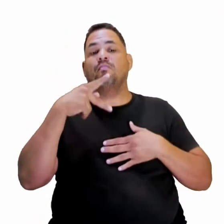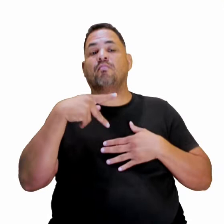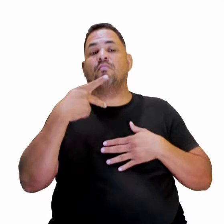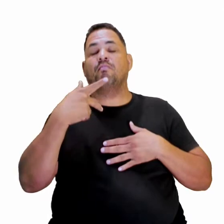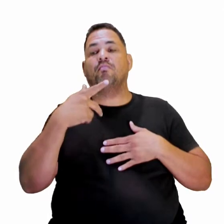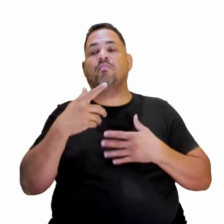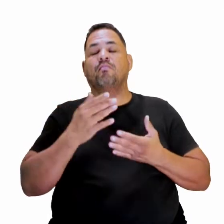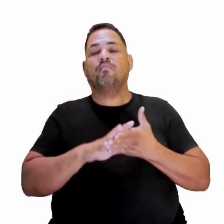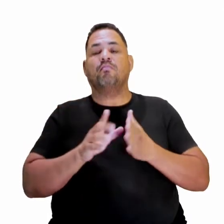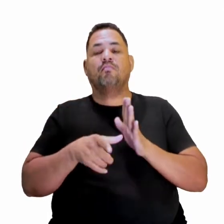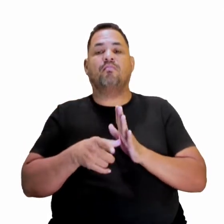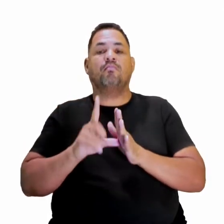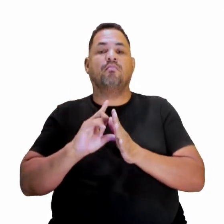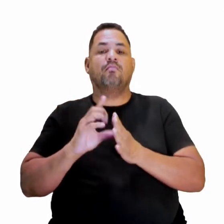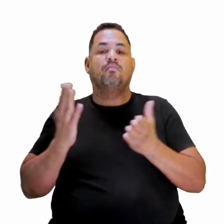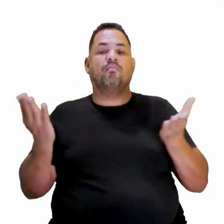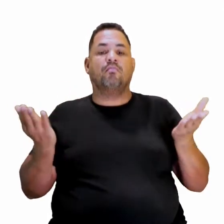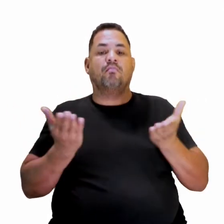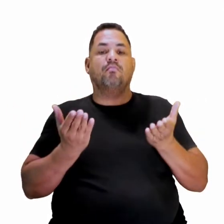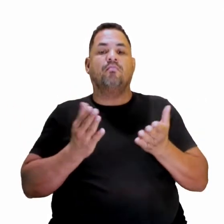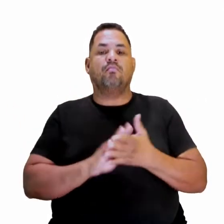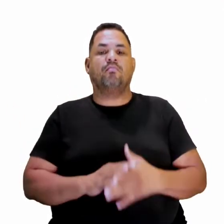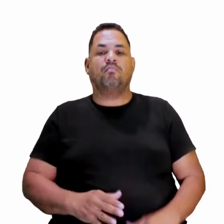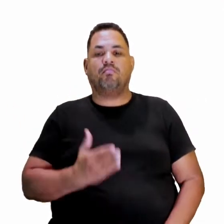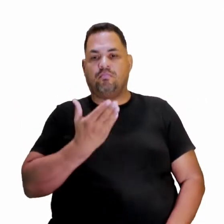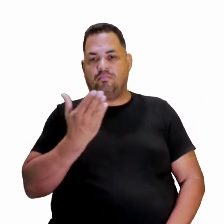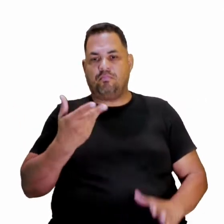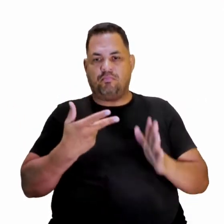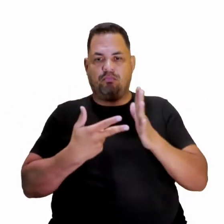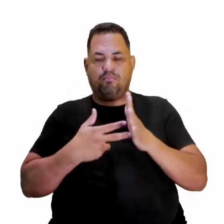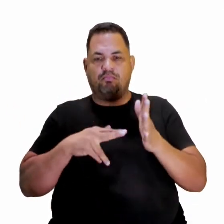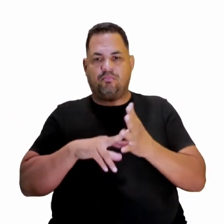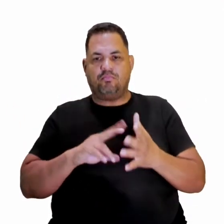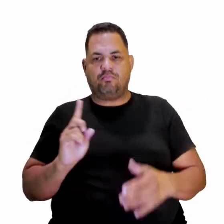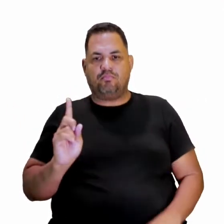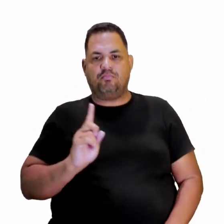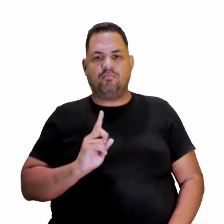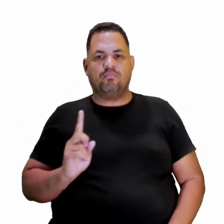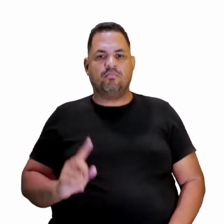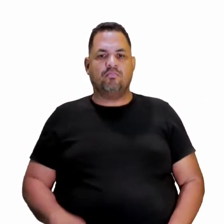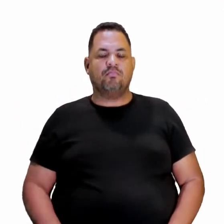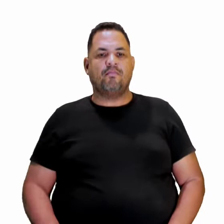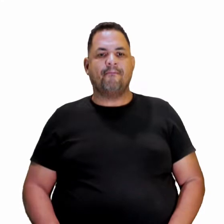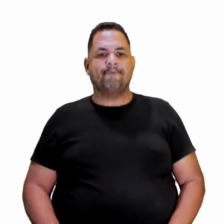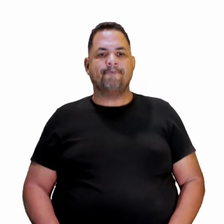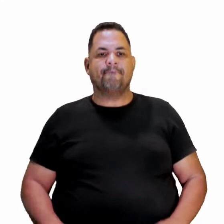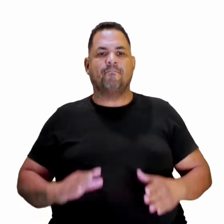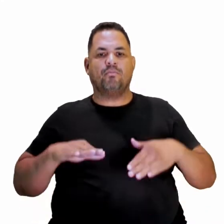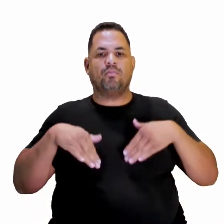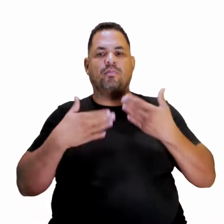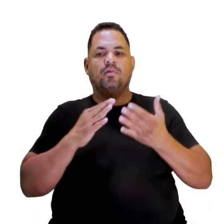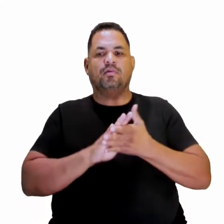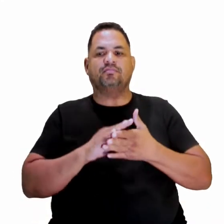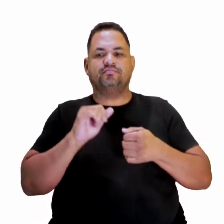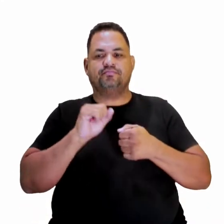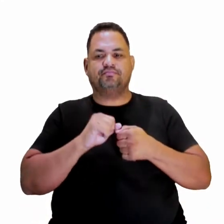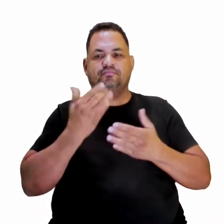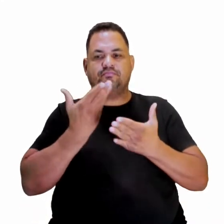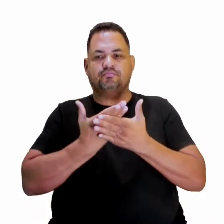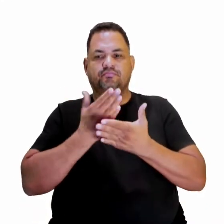no próximo, no anterior, no caso, que esse didn't vai significar apenas não, na hora de traduzir, na